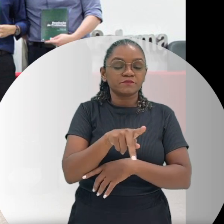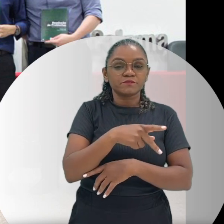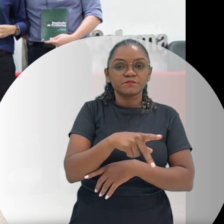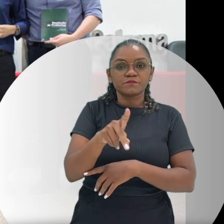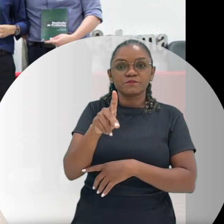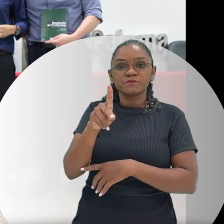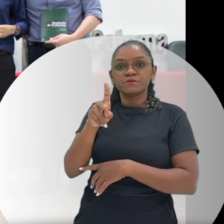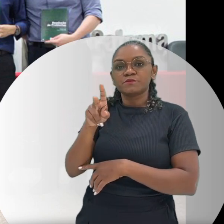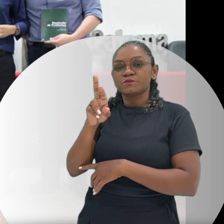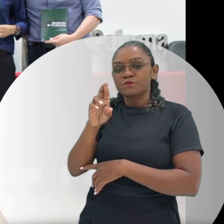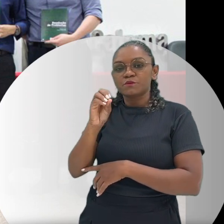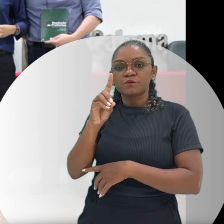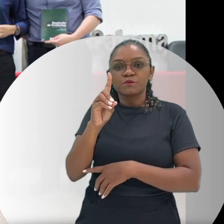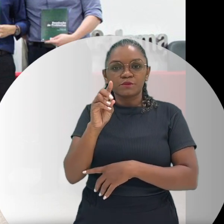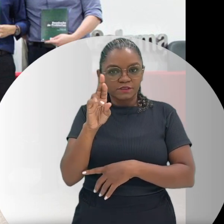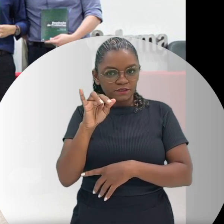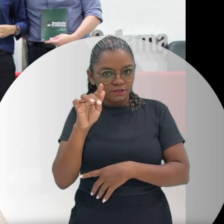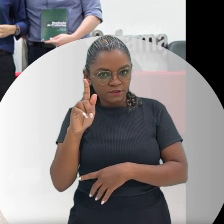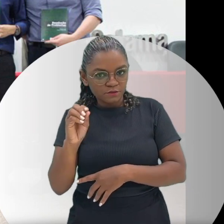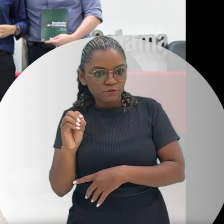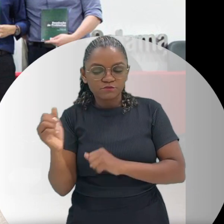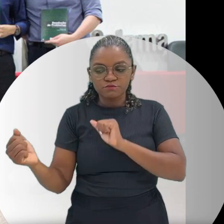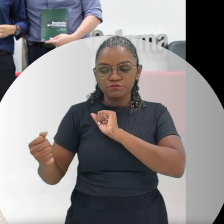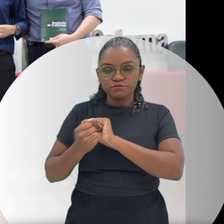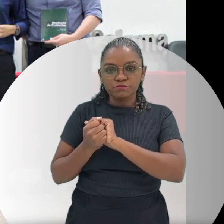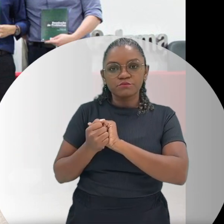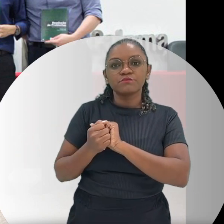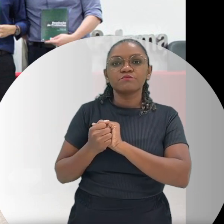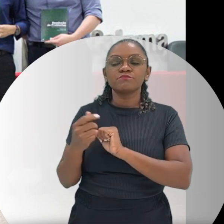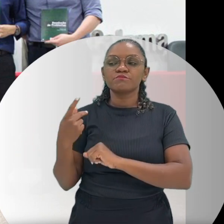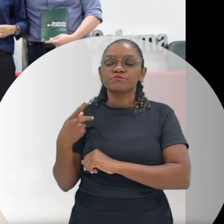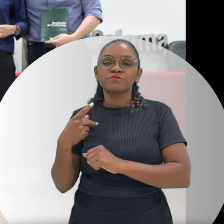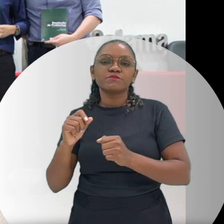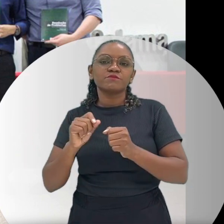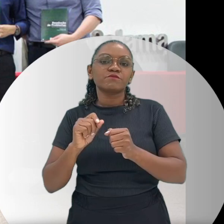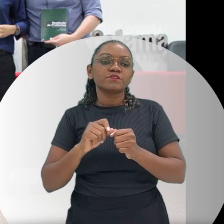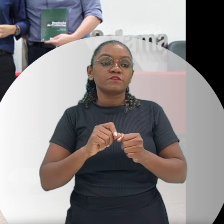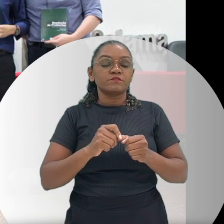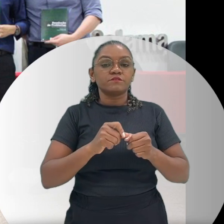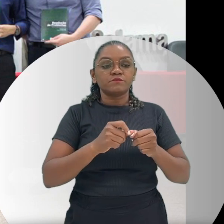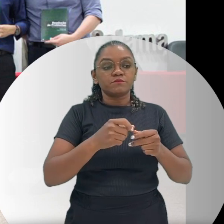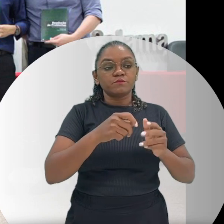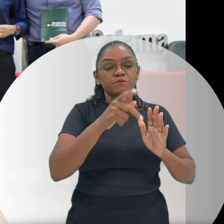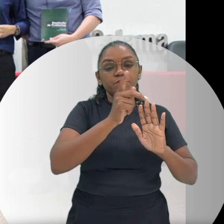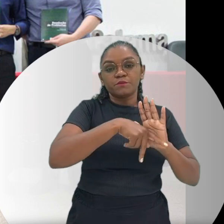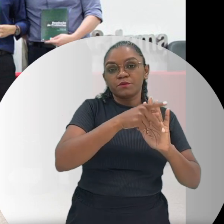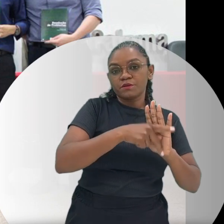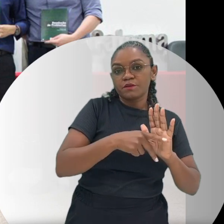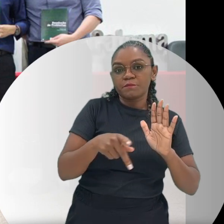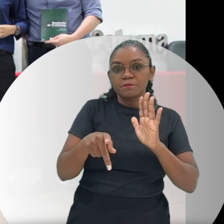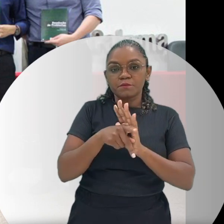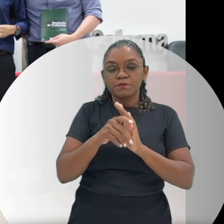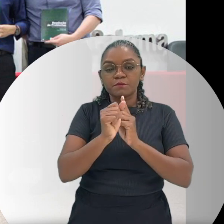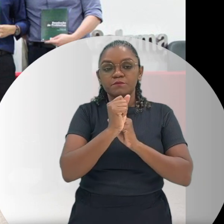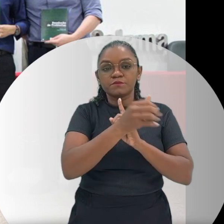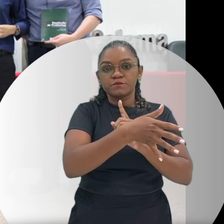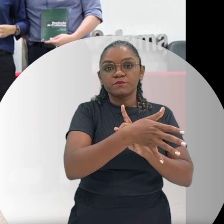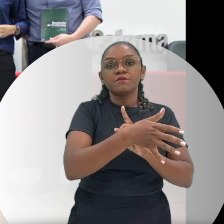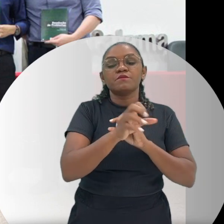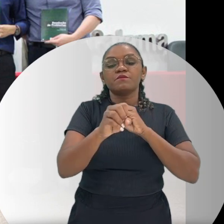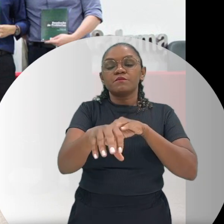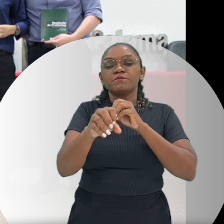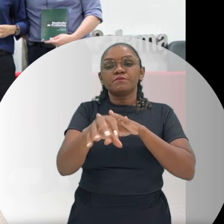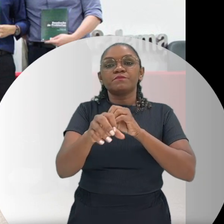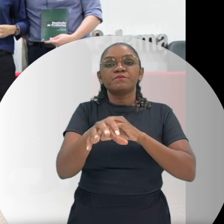professor Rodrigo e eu temos a proposição de um programa de extensão e ensino em que